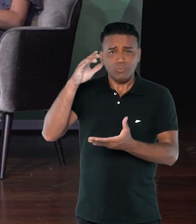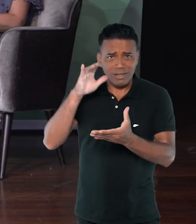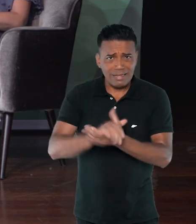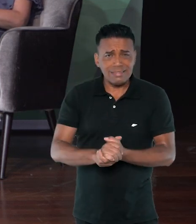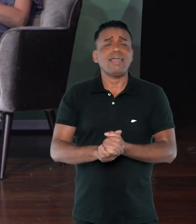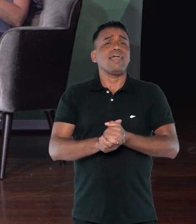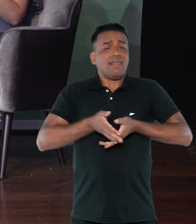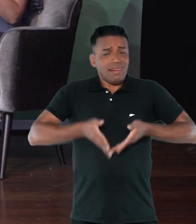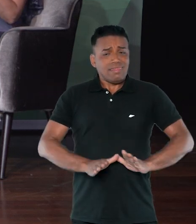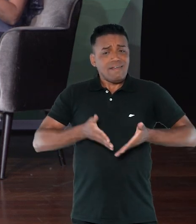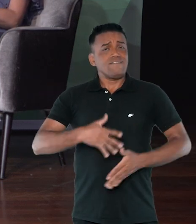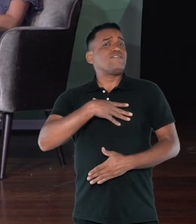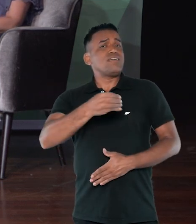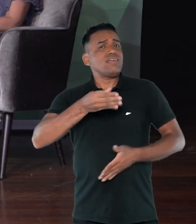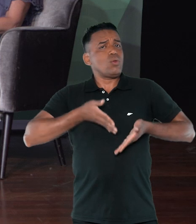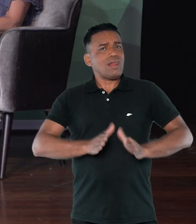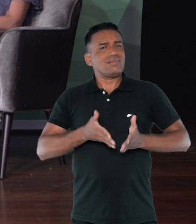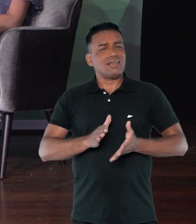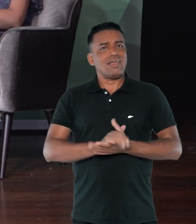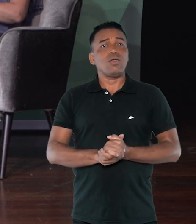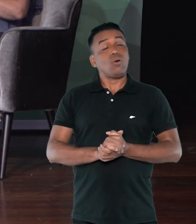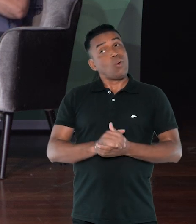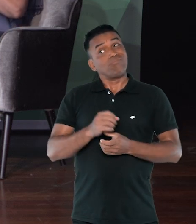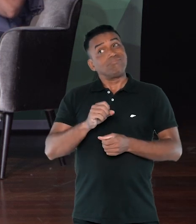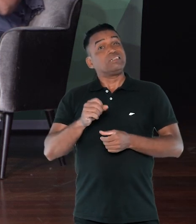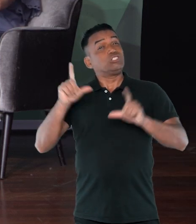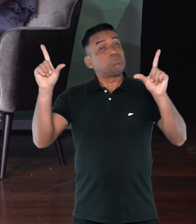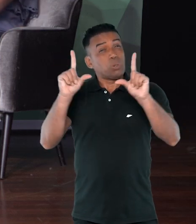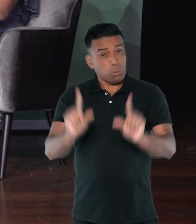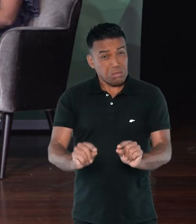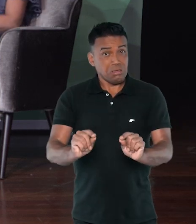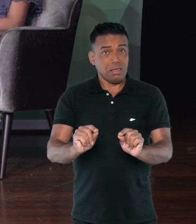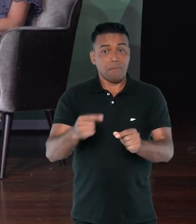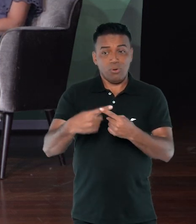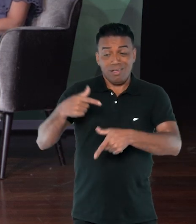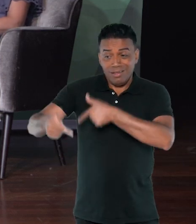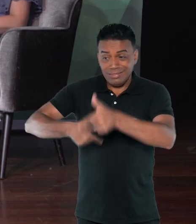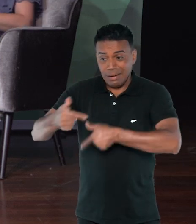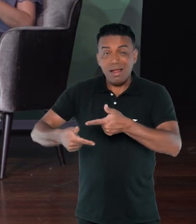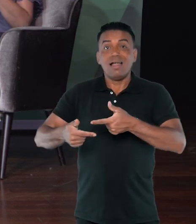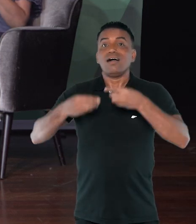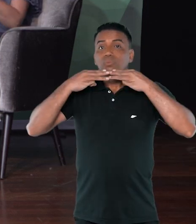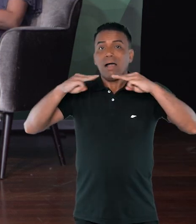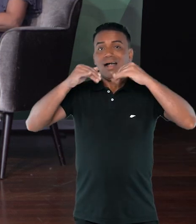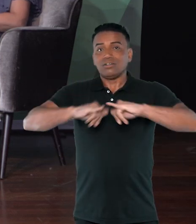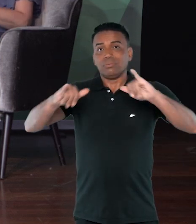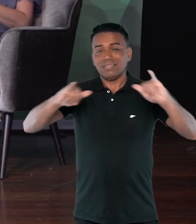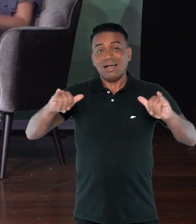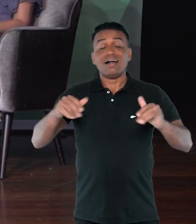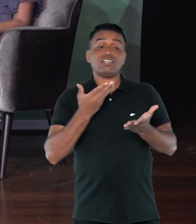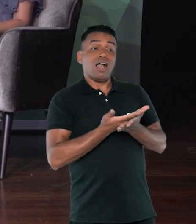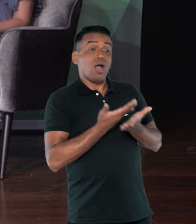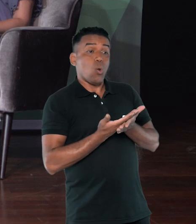os filhos, eu senti uma queda, né, porque... trabalhando em agência de publicidade, dando aula à noite,